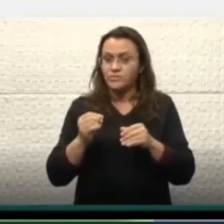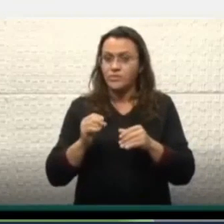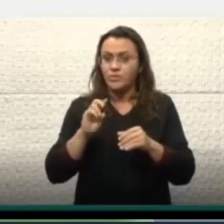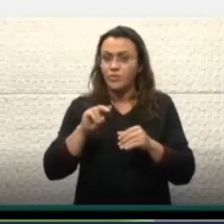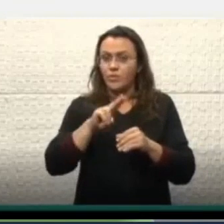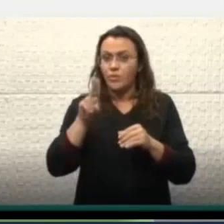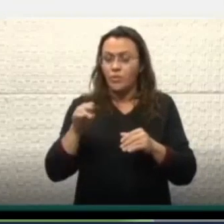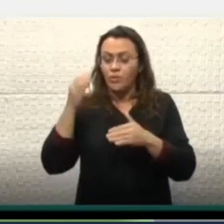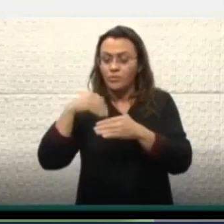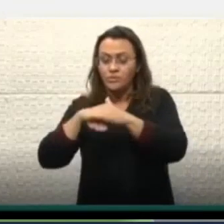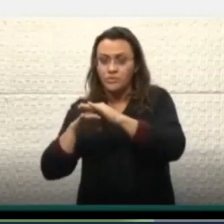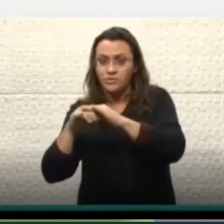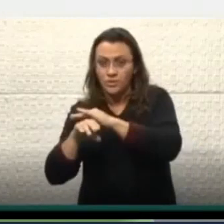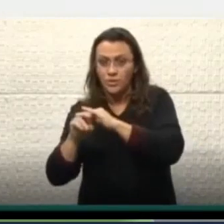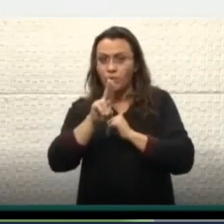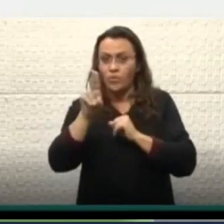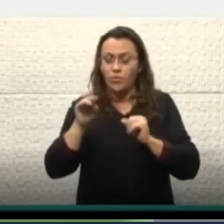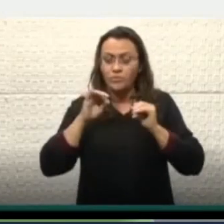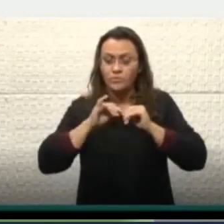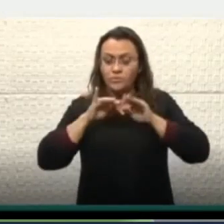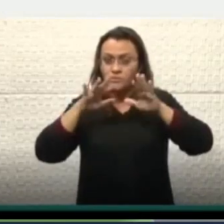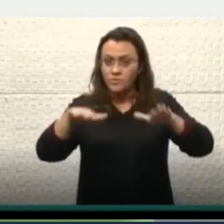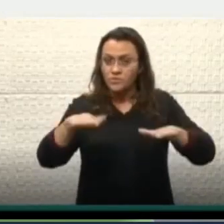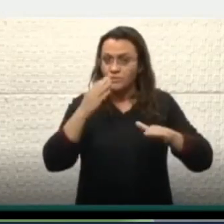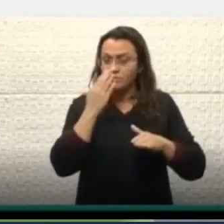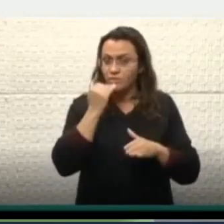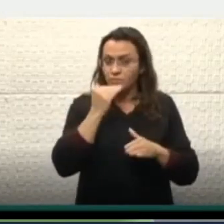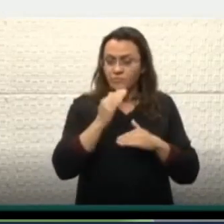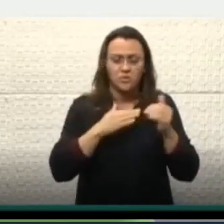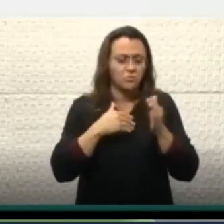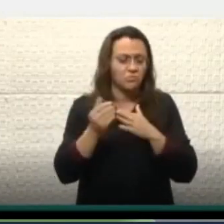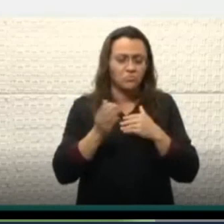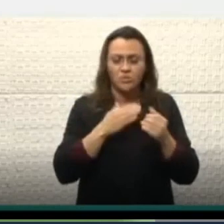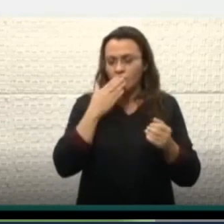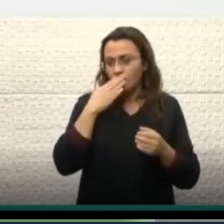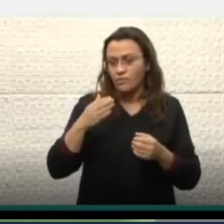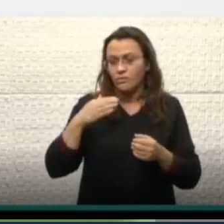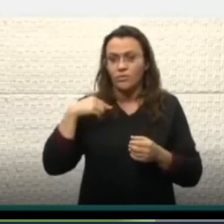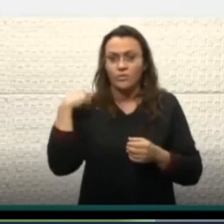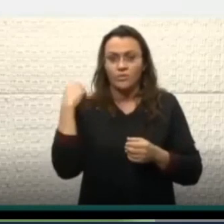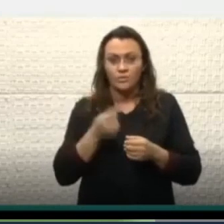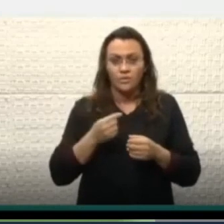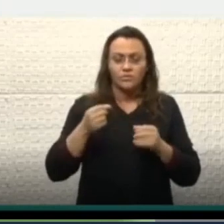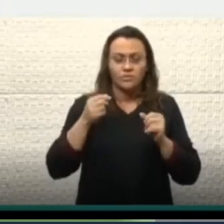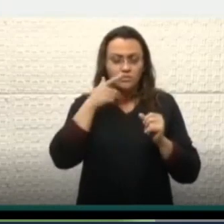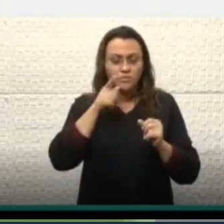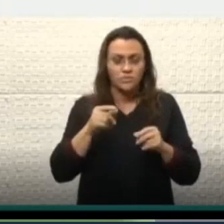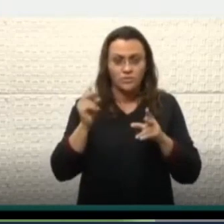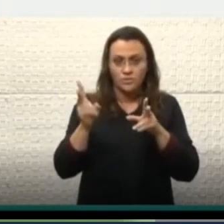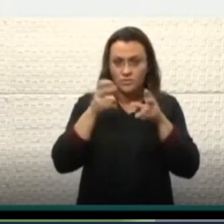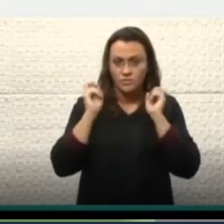e distribuição desses alimentos. Então, qualquer tipo de material que a gente identifique que não seja